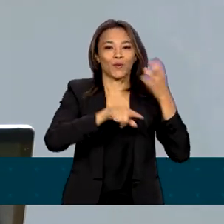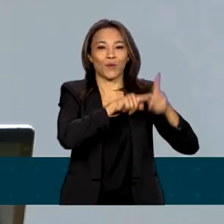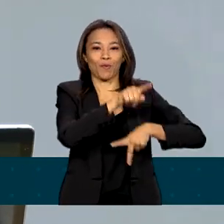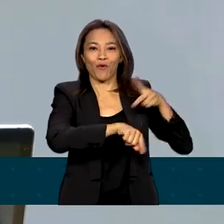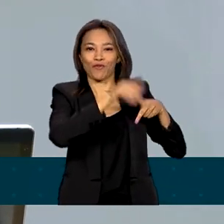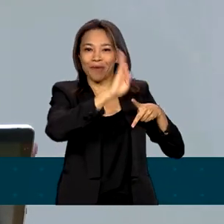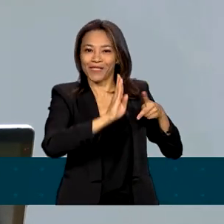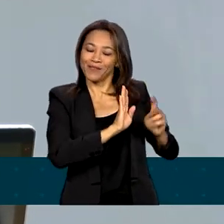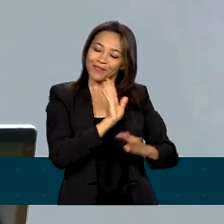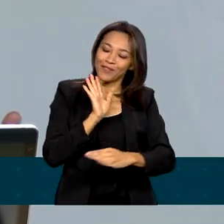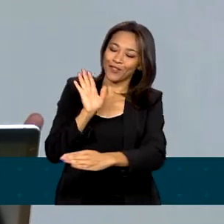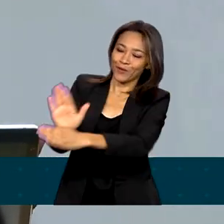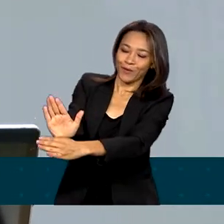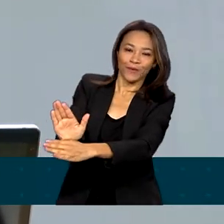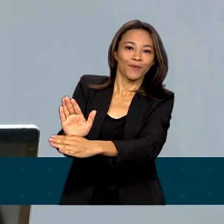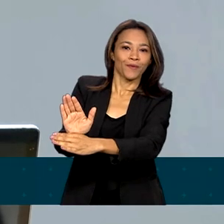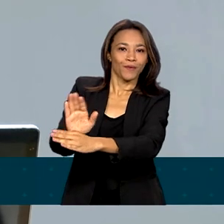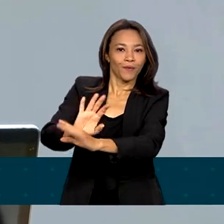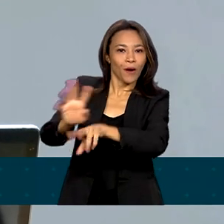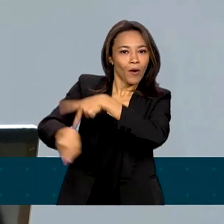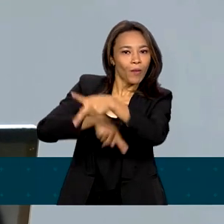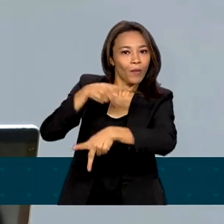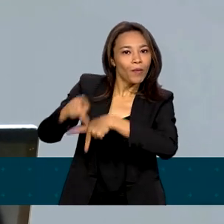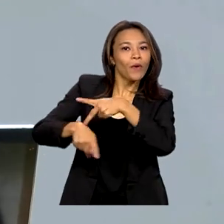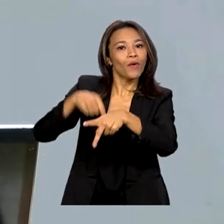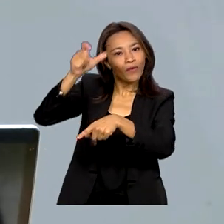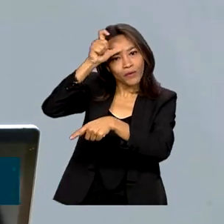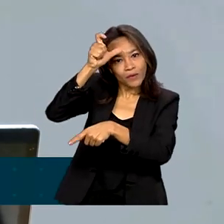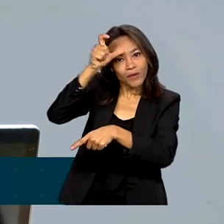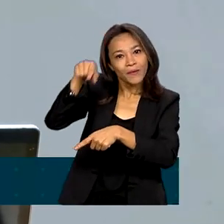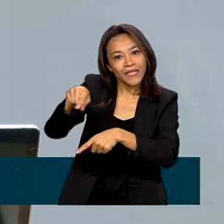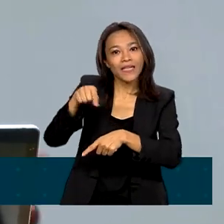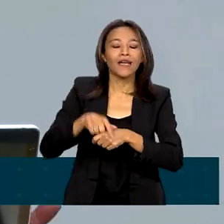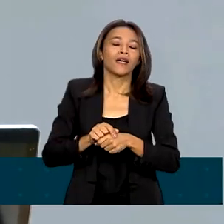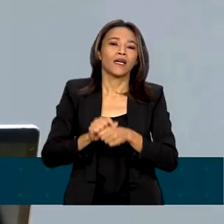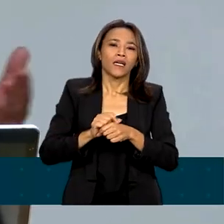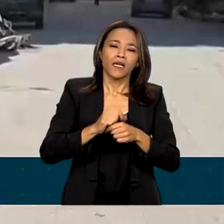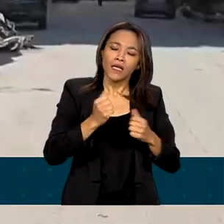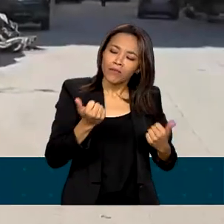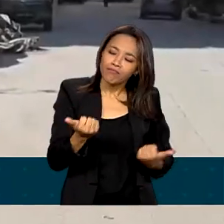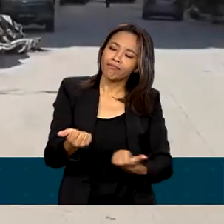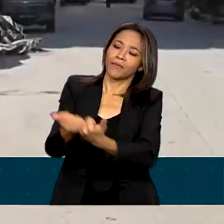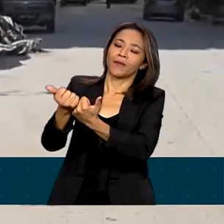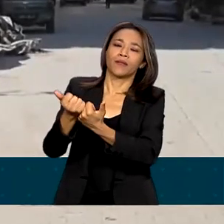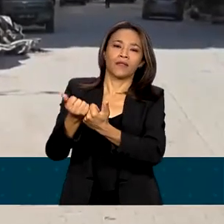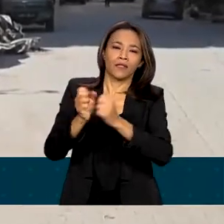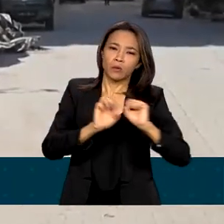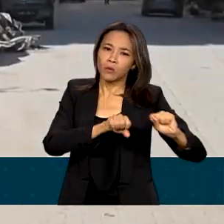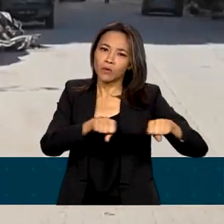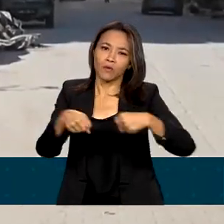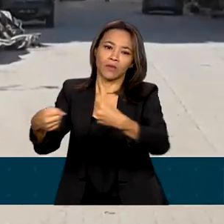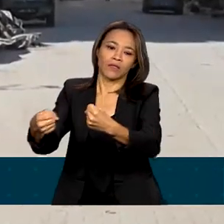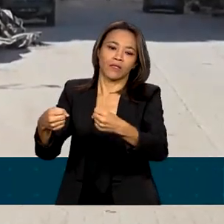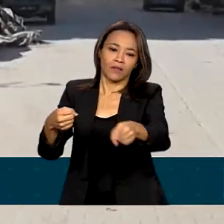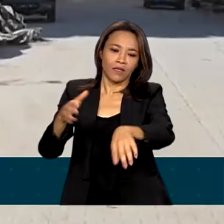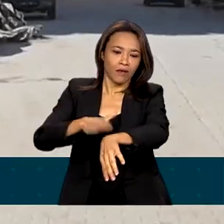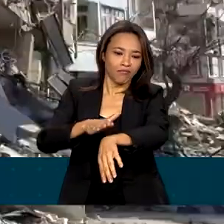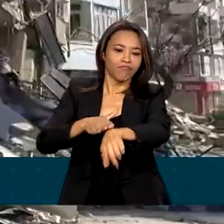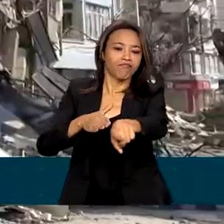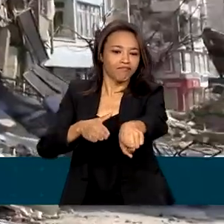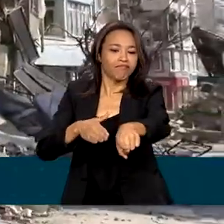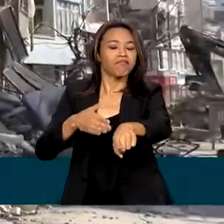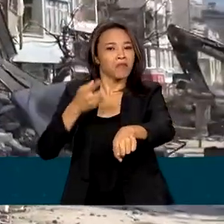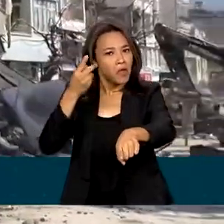turca e dar as mãos para todo aquele esforço que que está sendo feito nesse momento nós podemos